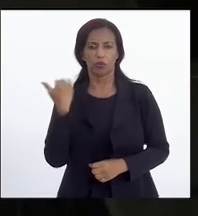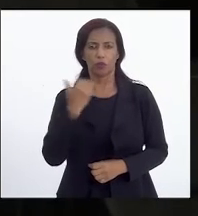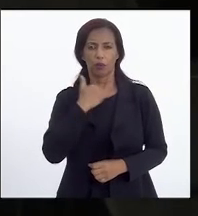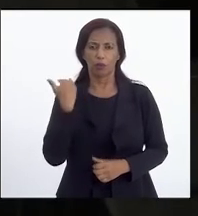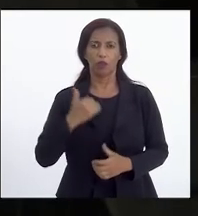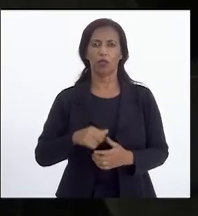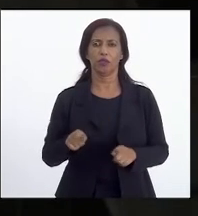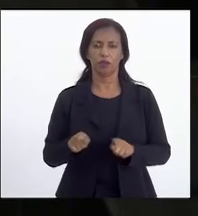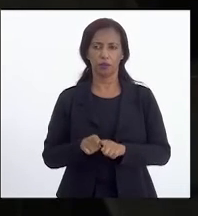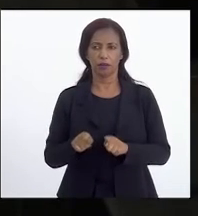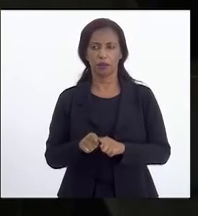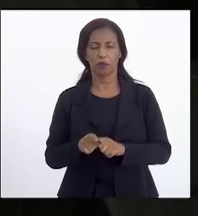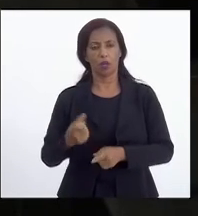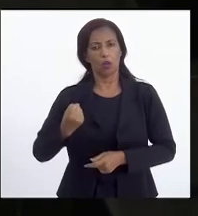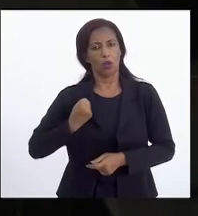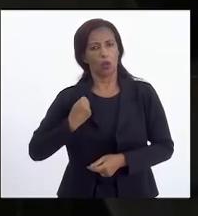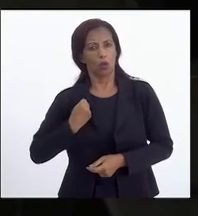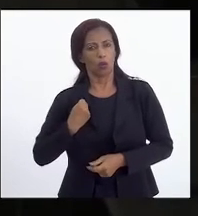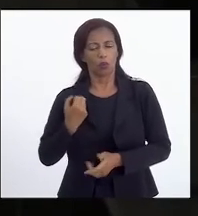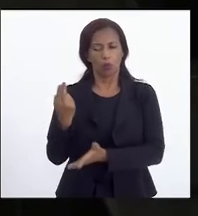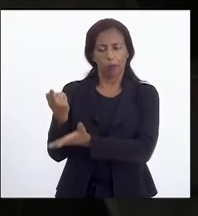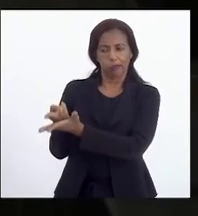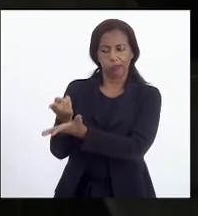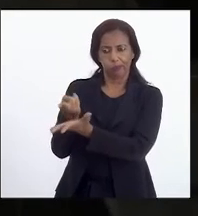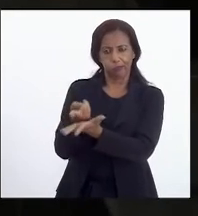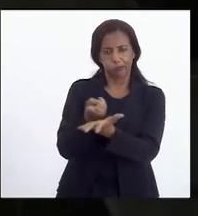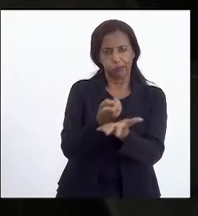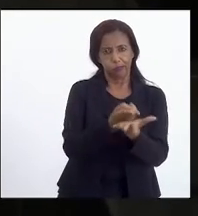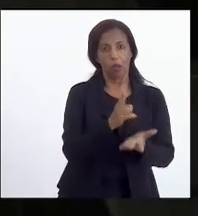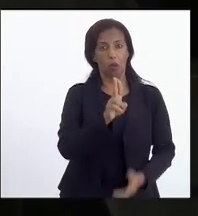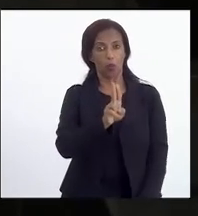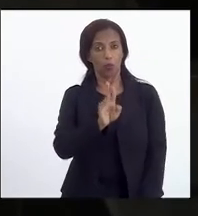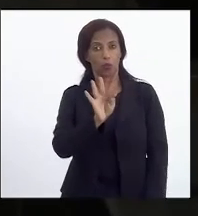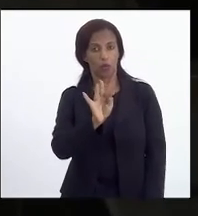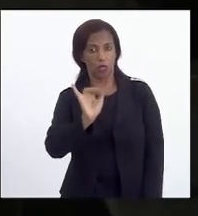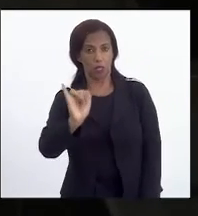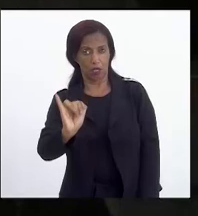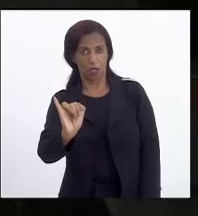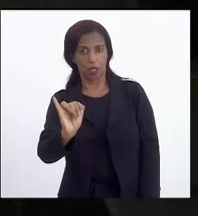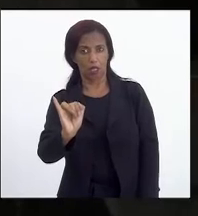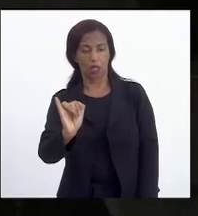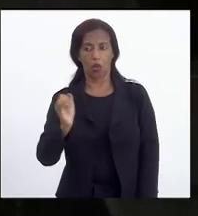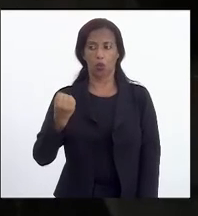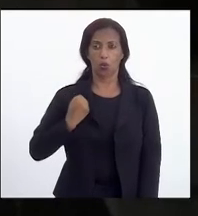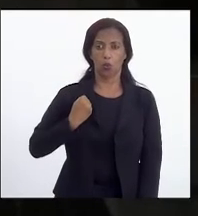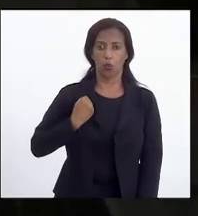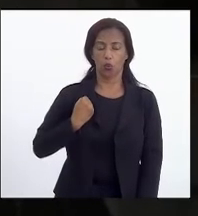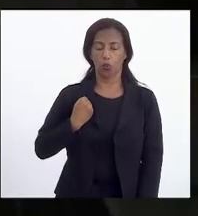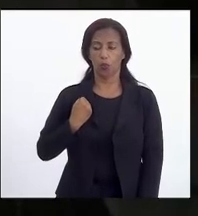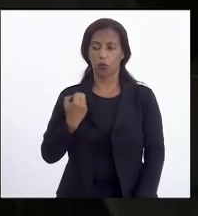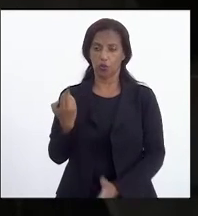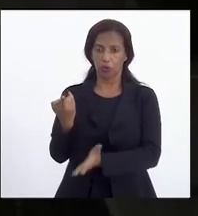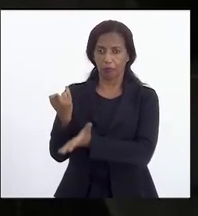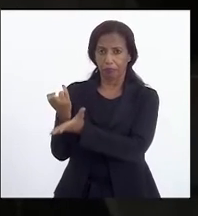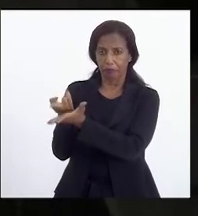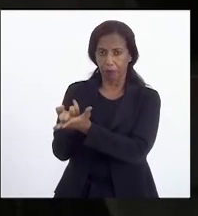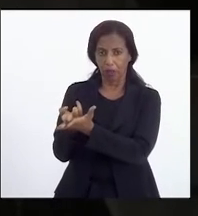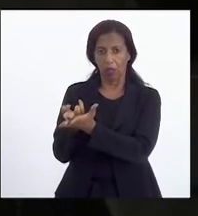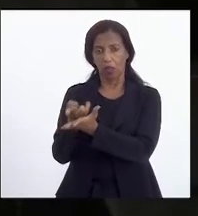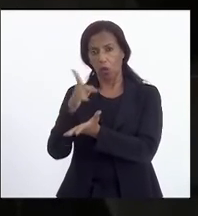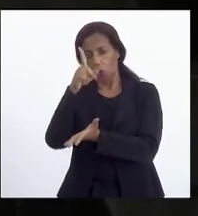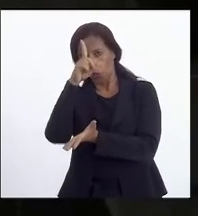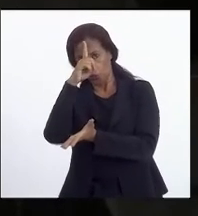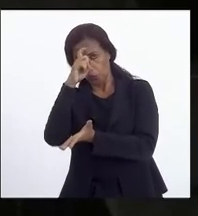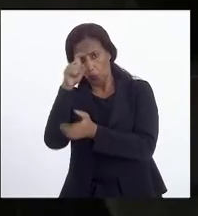mortes o número de internações em UTI o número de internações em